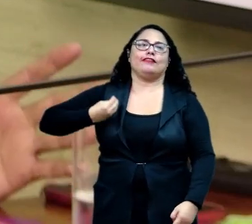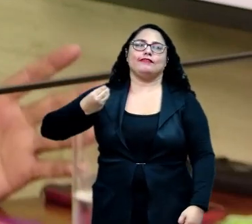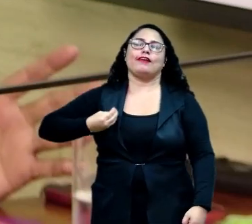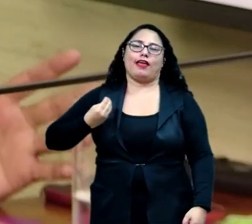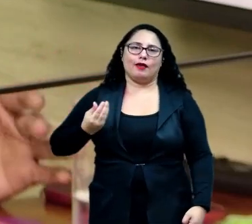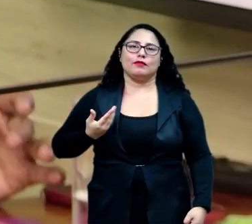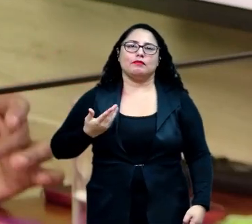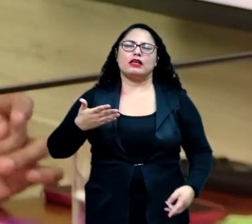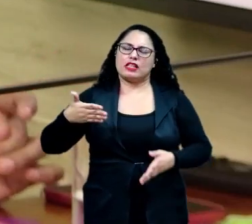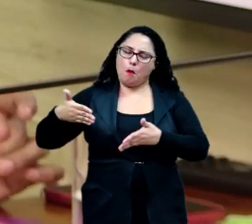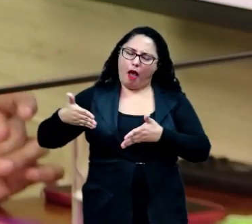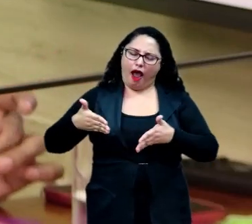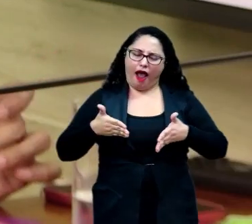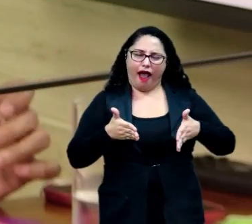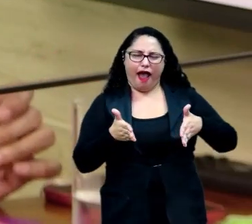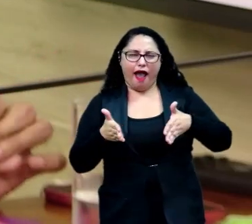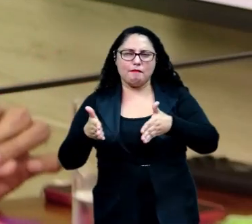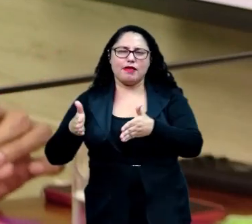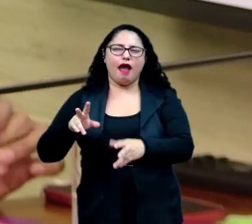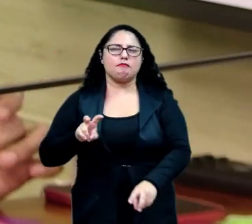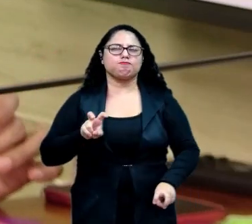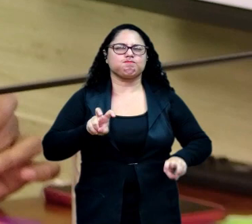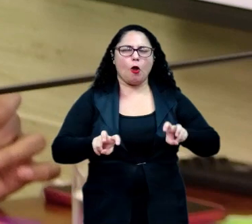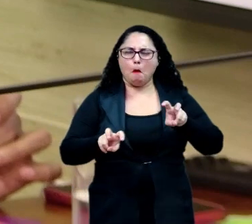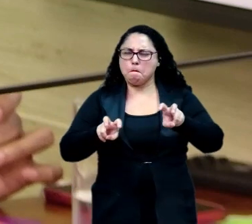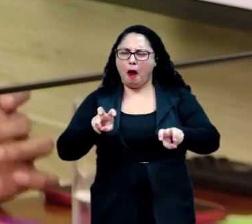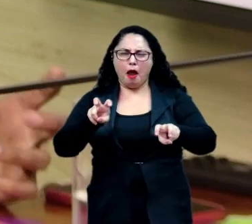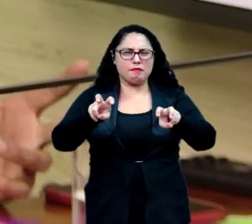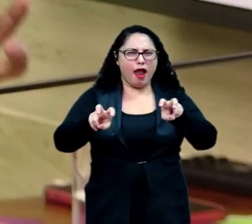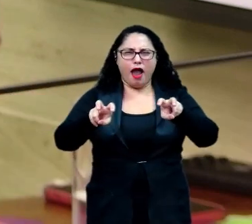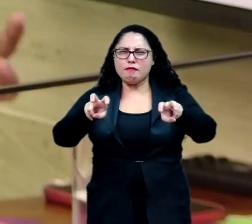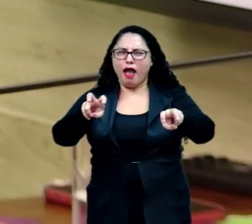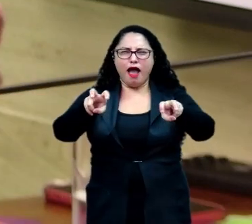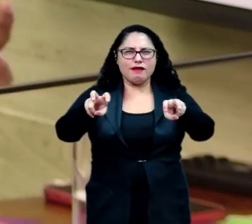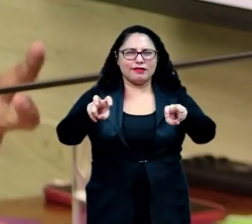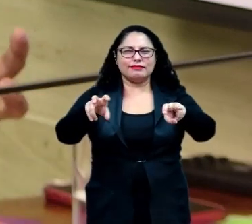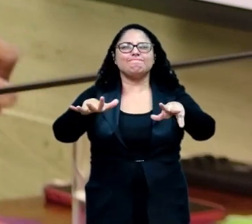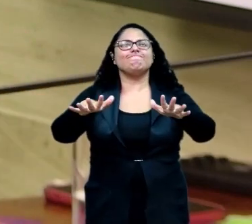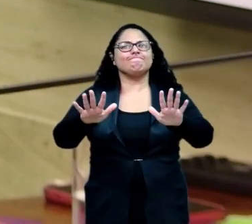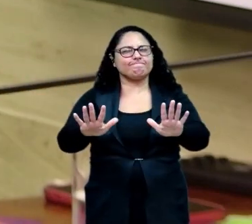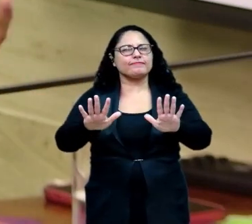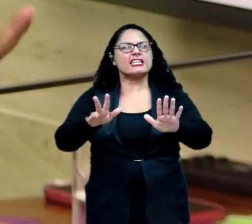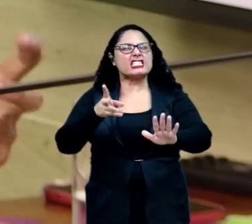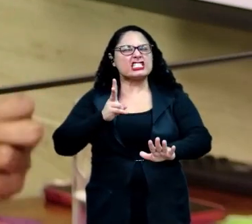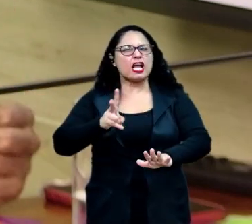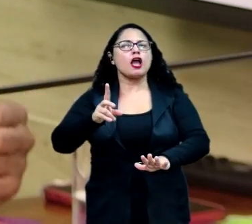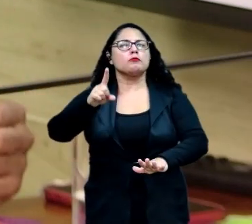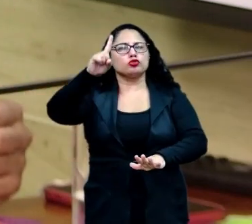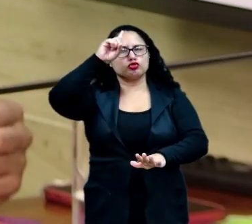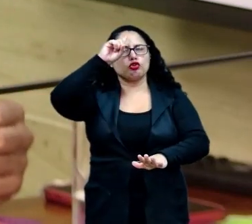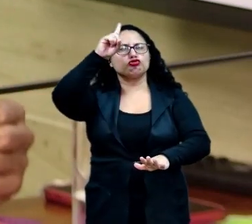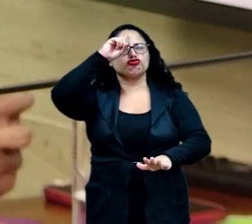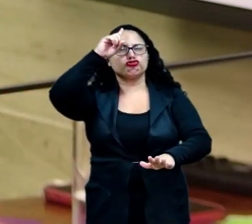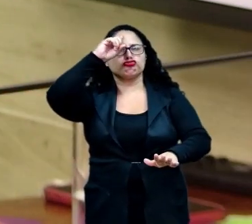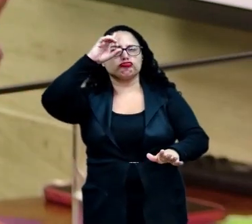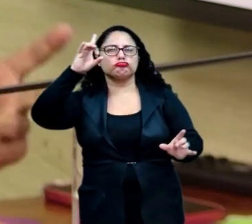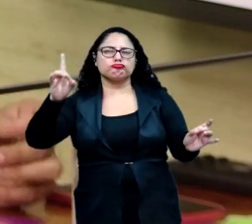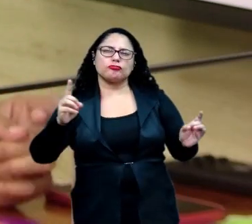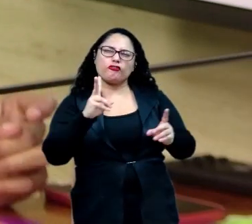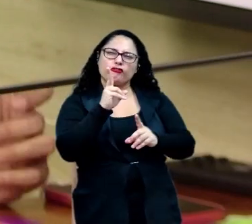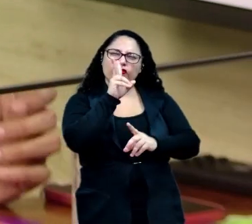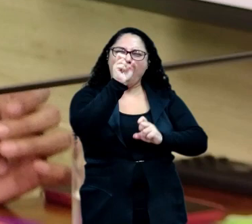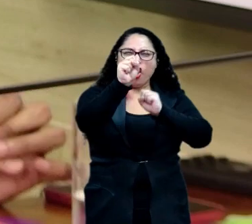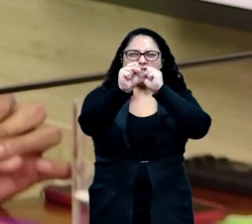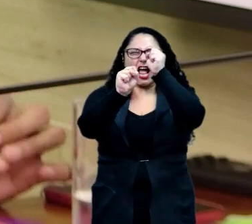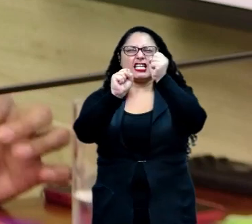nós estamos com uma caminhada muito. Cada dia se concretizando mais, né? Se